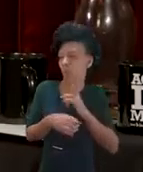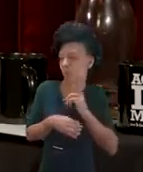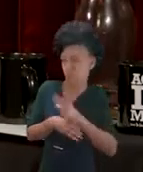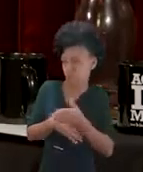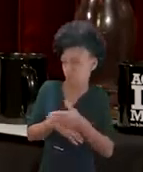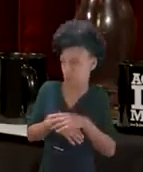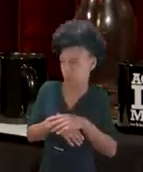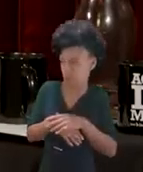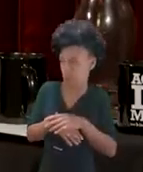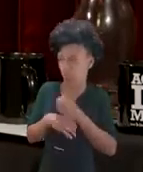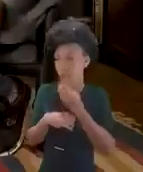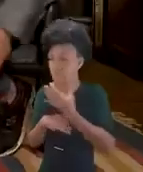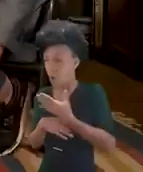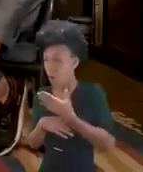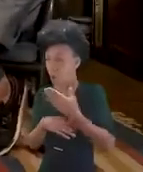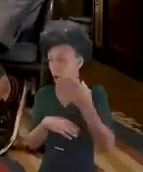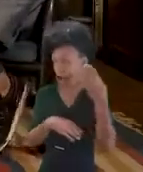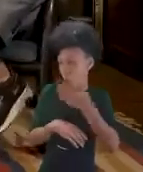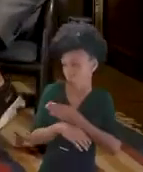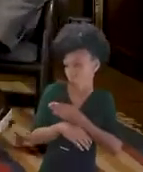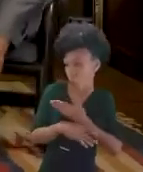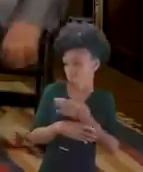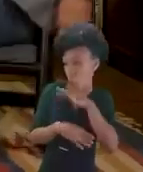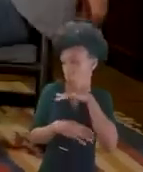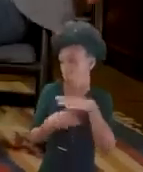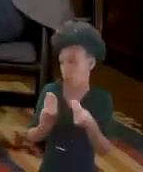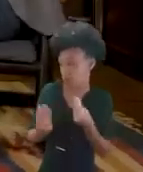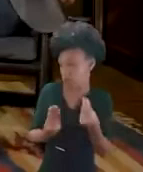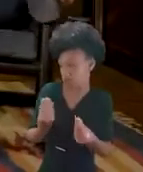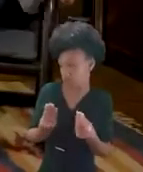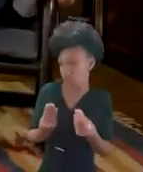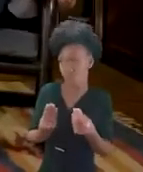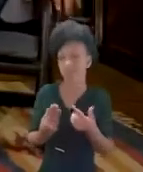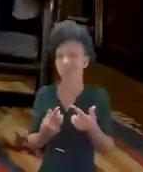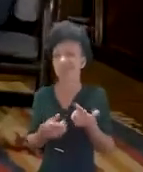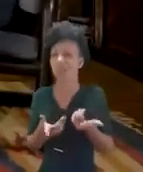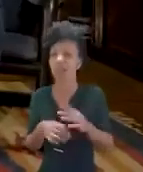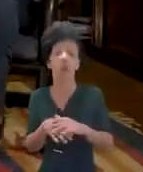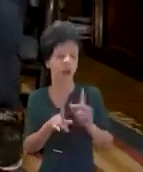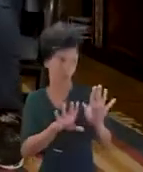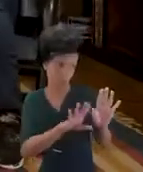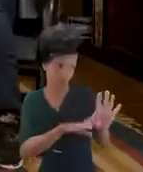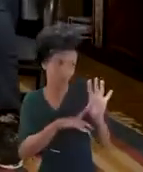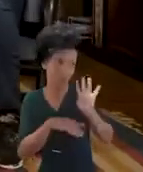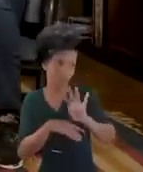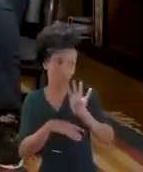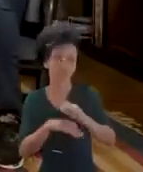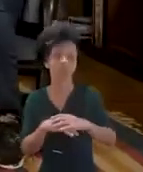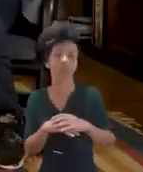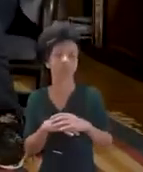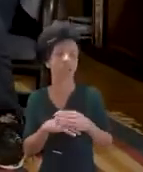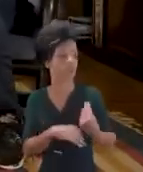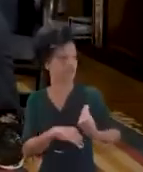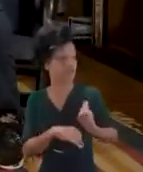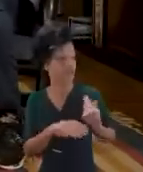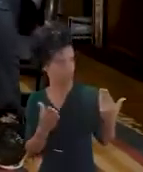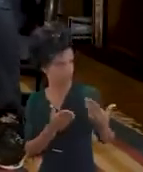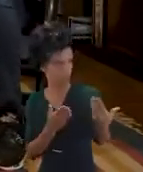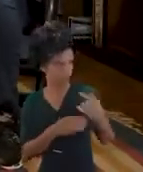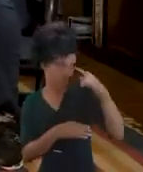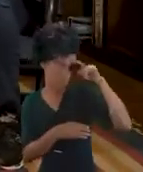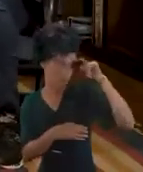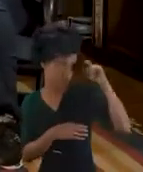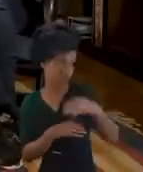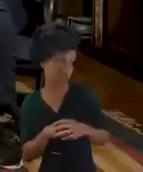resultado de isso é positivo negão lá olha possível negativo que eu não tenho mas vamos vamos lá olha que legal olha que bacana EA gente tá vivendo